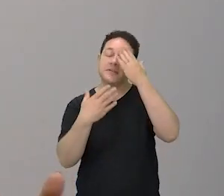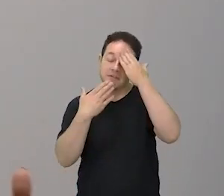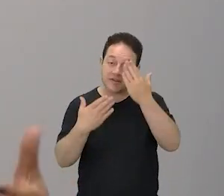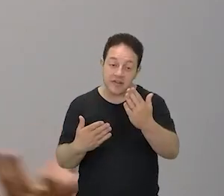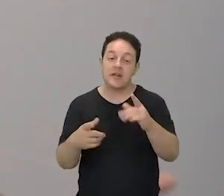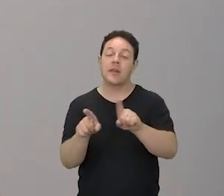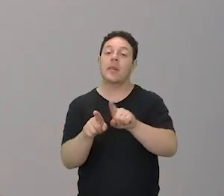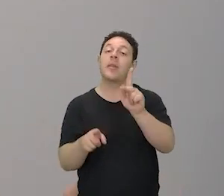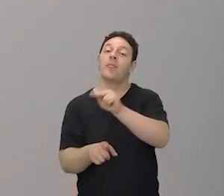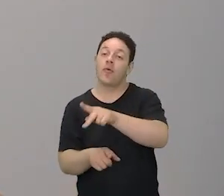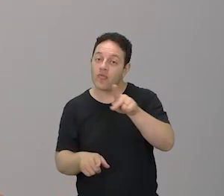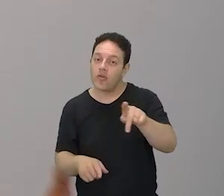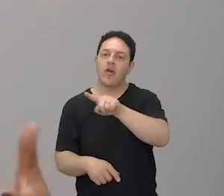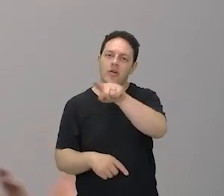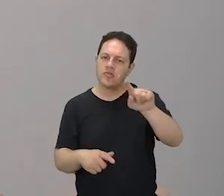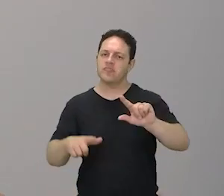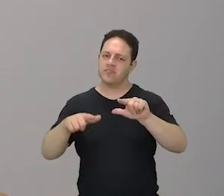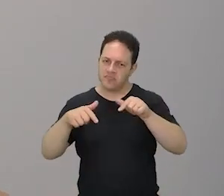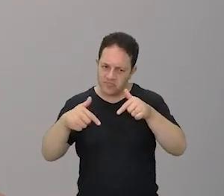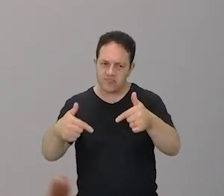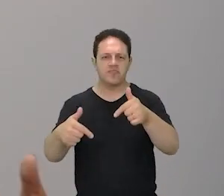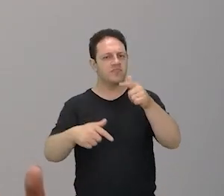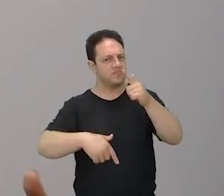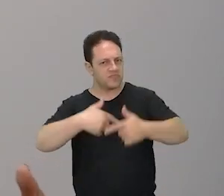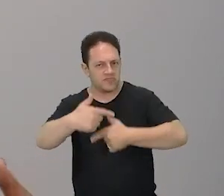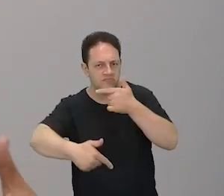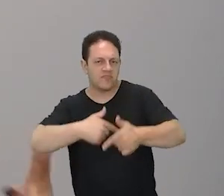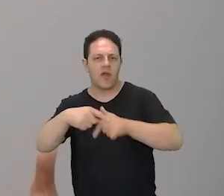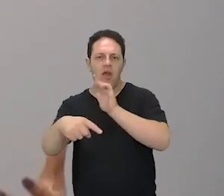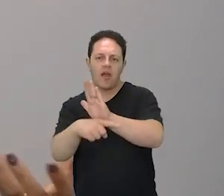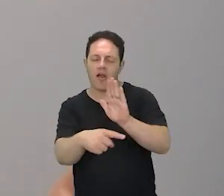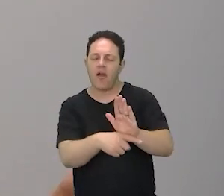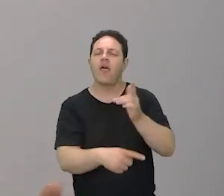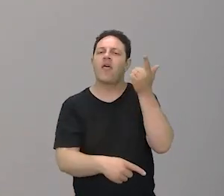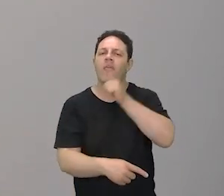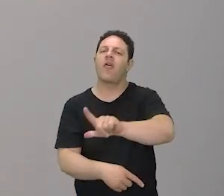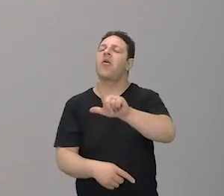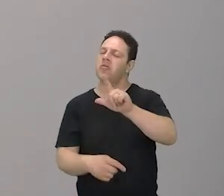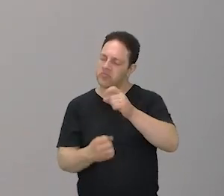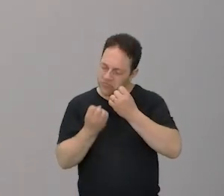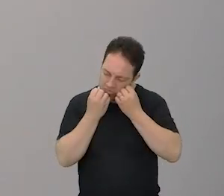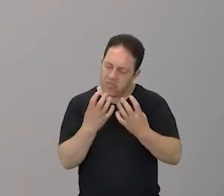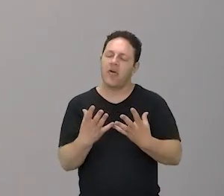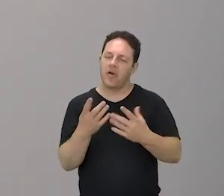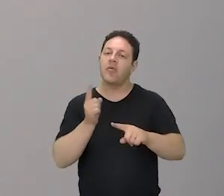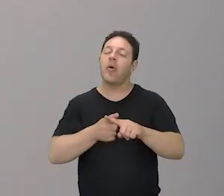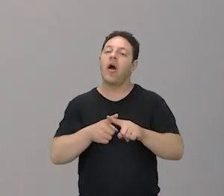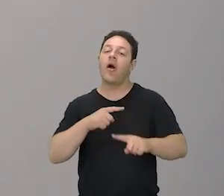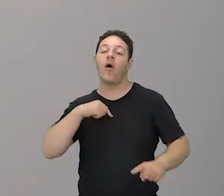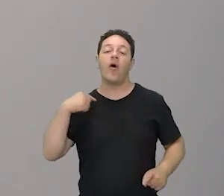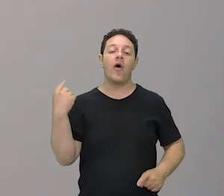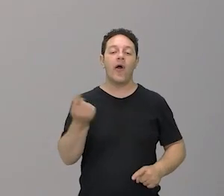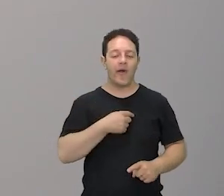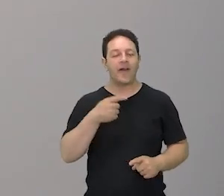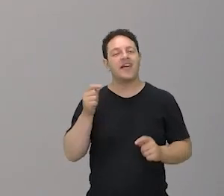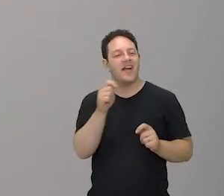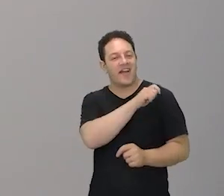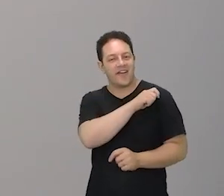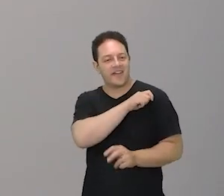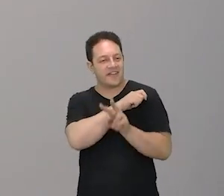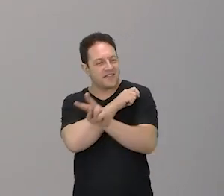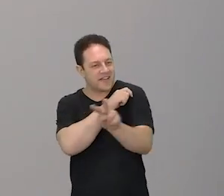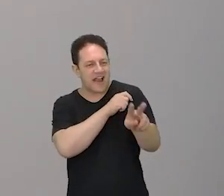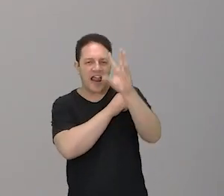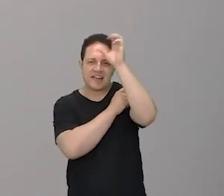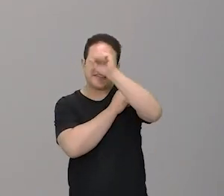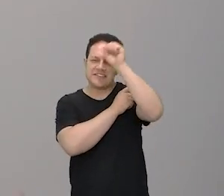agradeço os professores, né, que se empenham aí para que, de fato, nós tenhamos aí os nossos alunos com uma